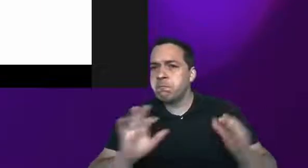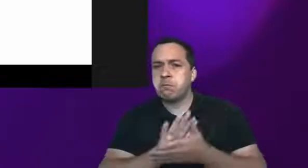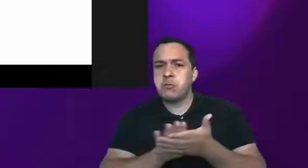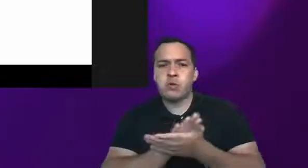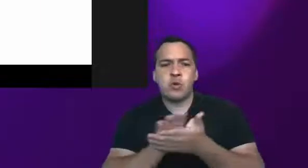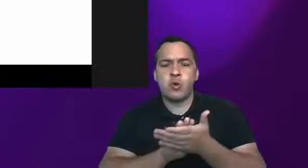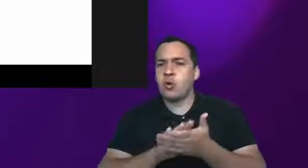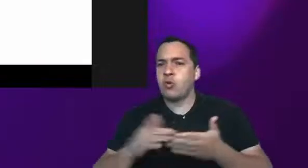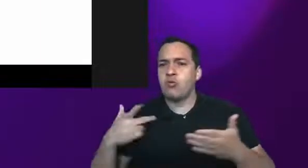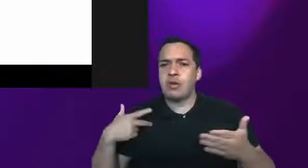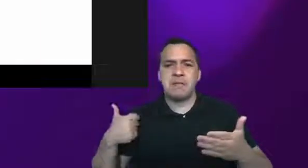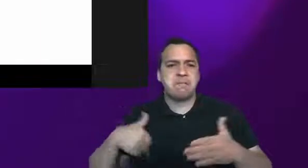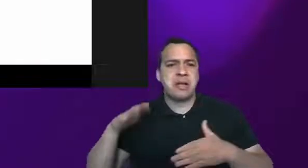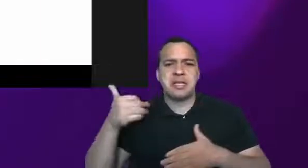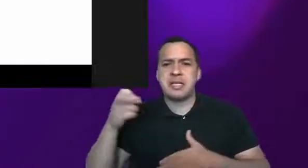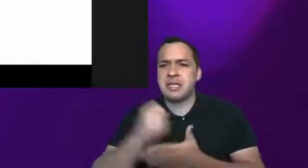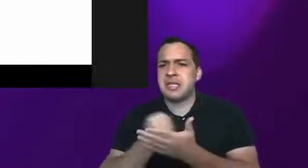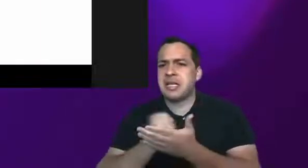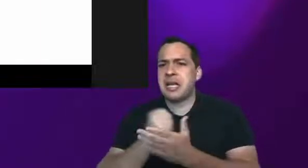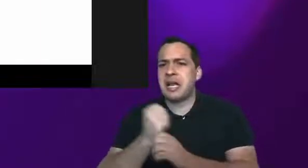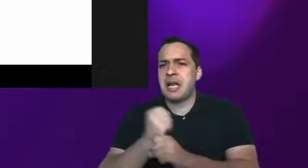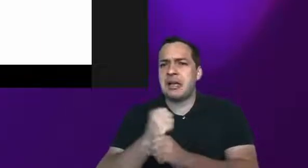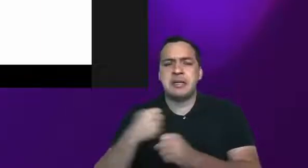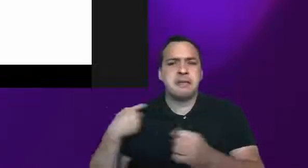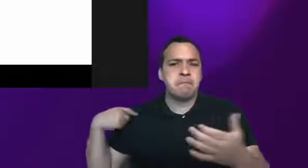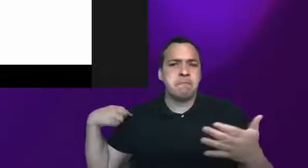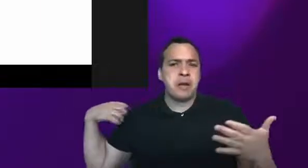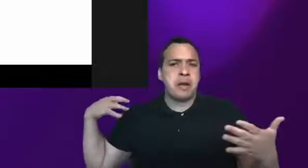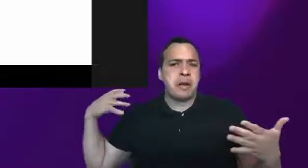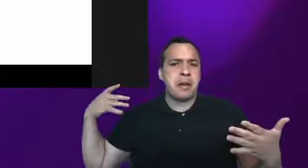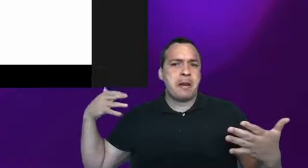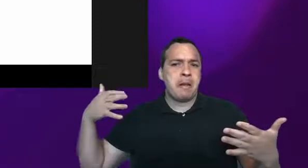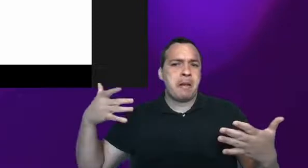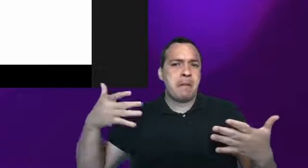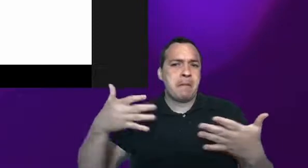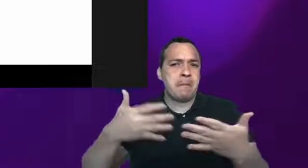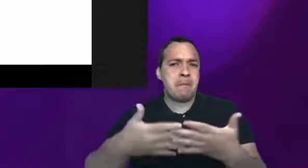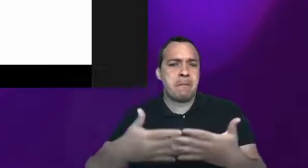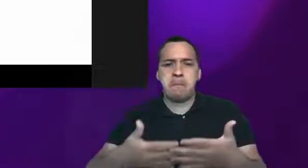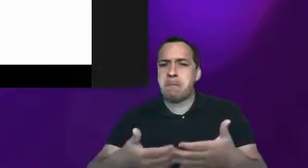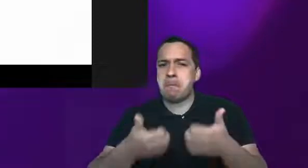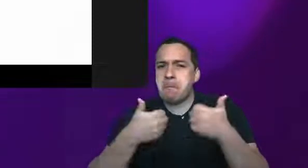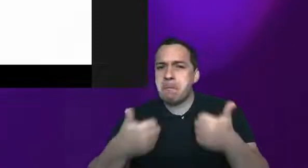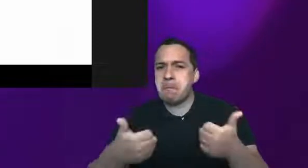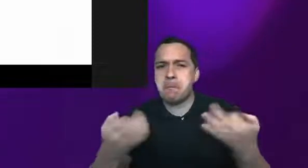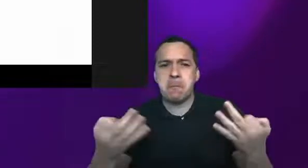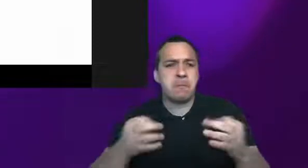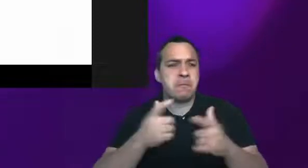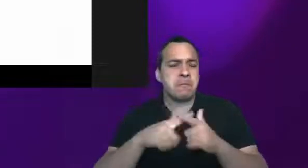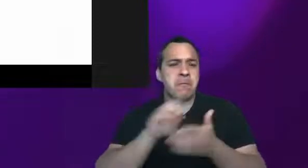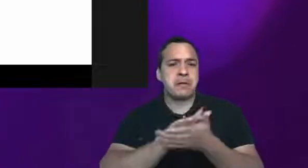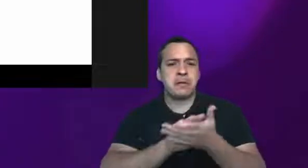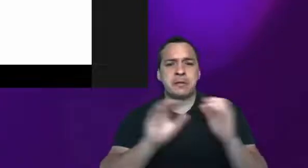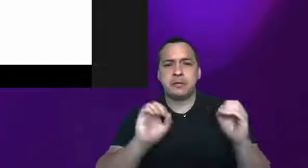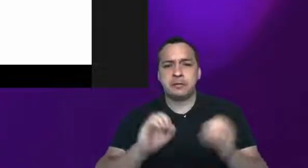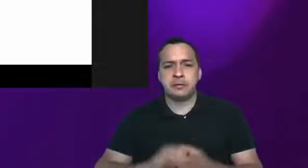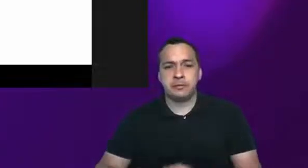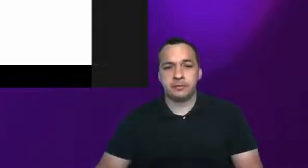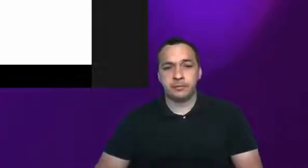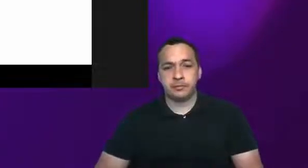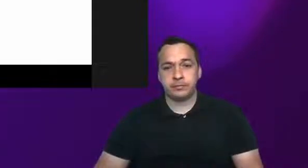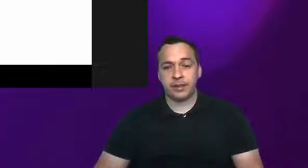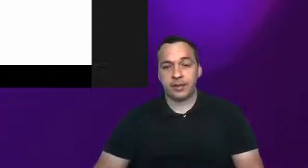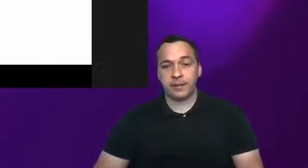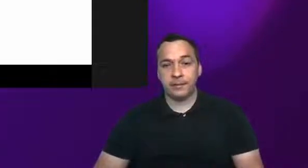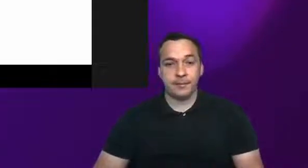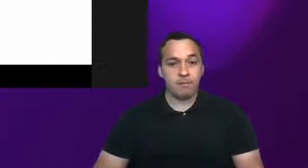mais de 15 anos de sobrevivência. Fizemos inclusivamente um protocolo que chamamos o protocolo de Porto